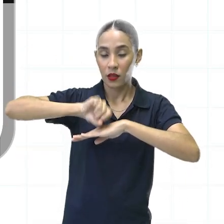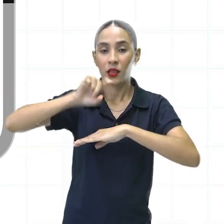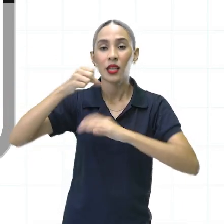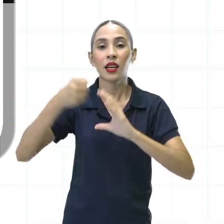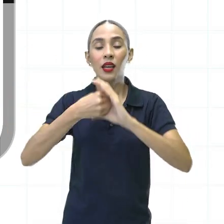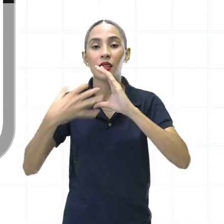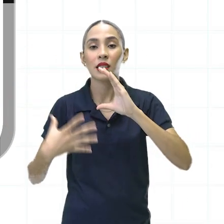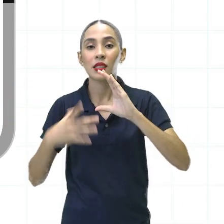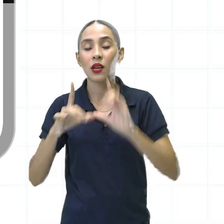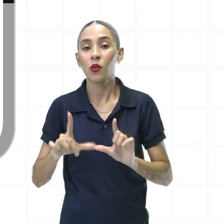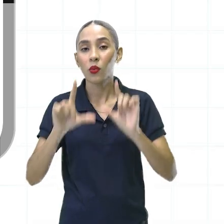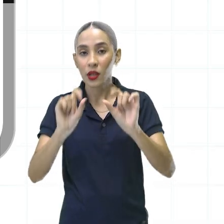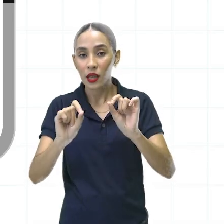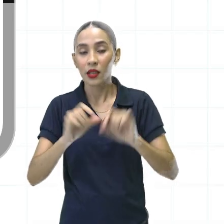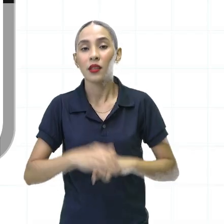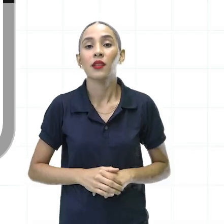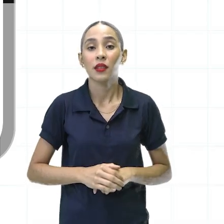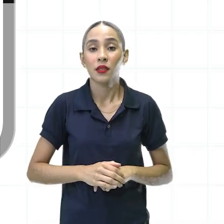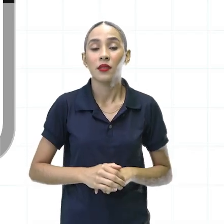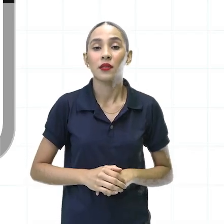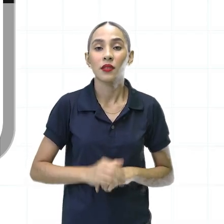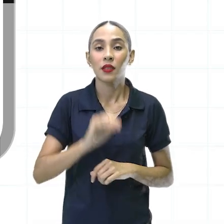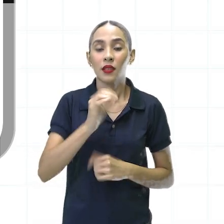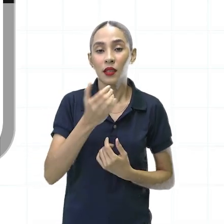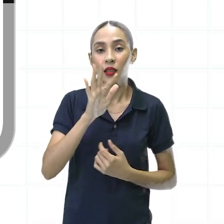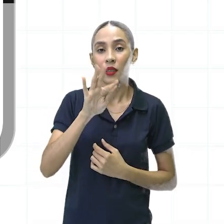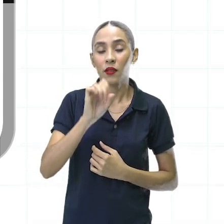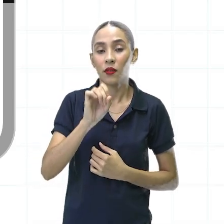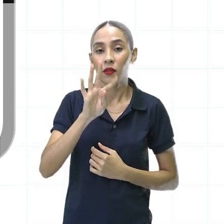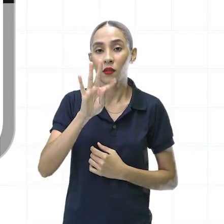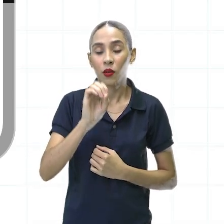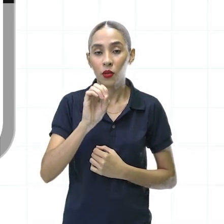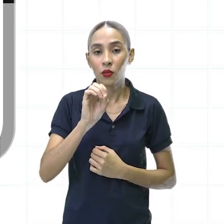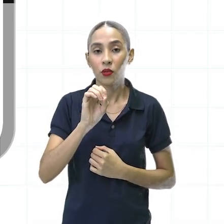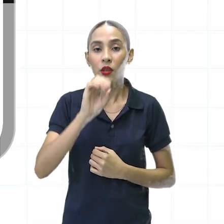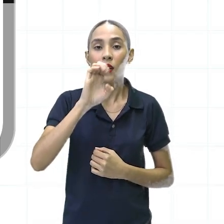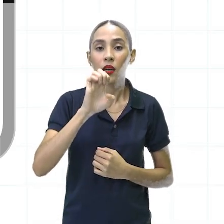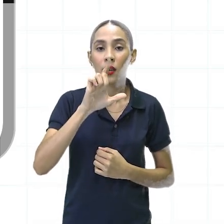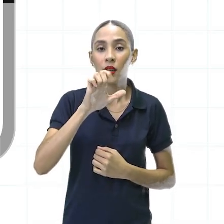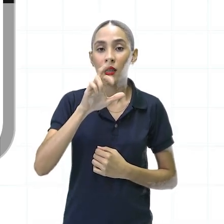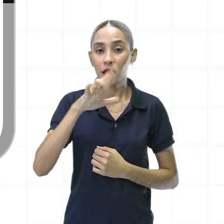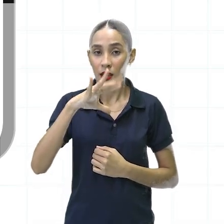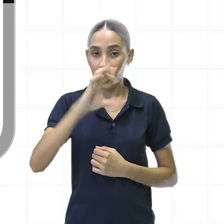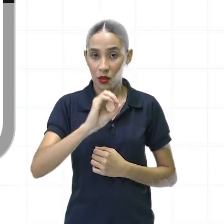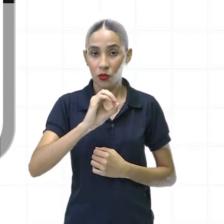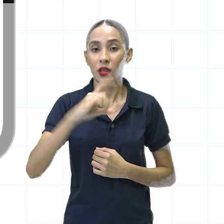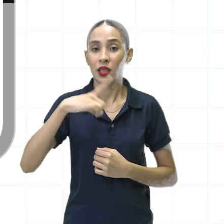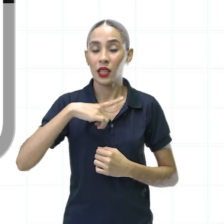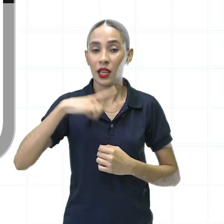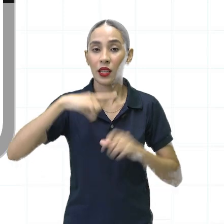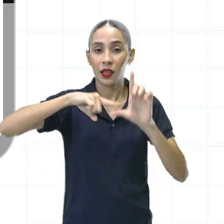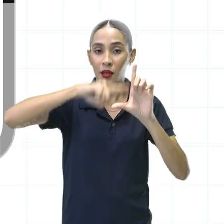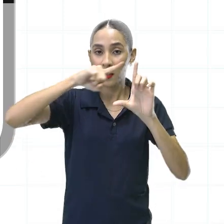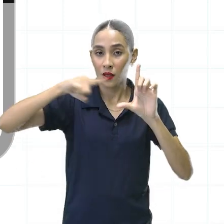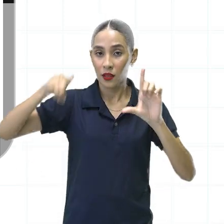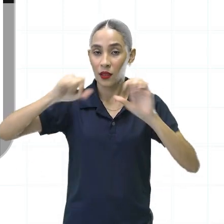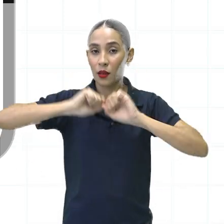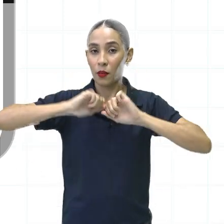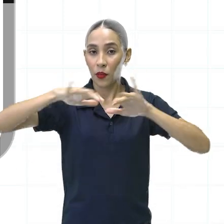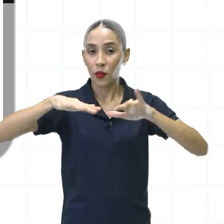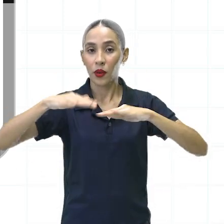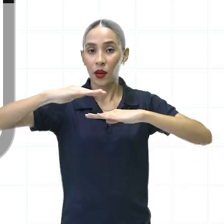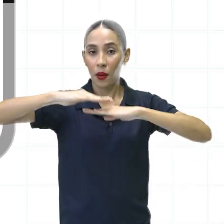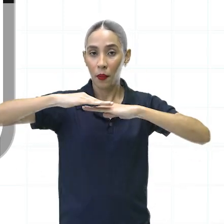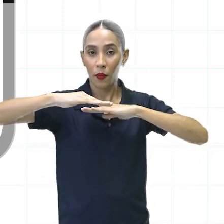caracteriza exatamente o nosso efeito fotoelétrico. É quando eu tenho uma emissão de onda eletromagnética numa